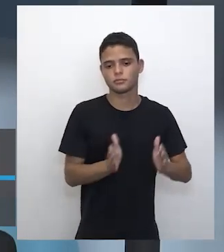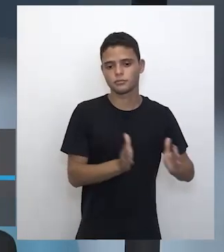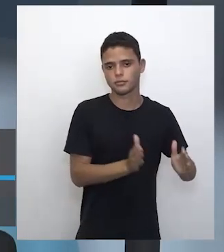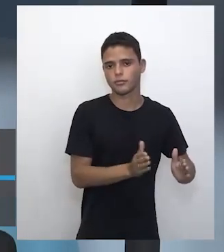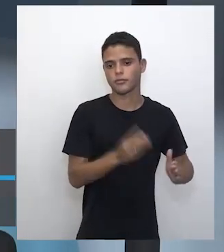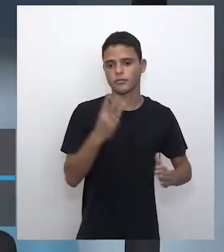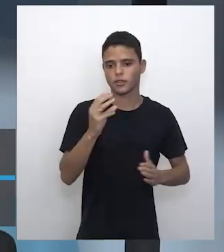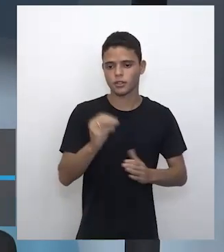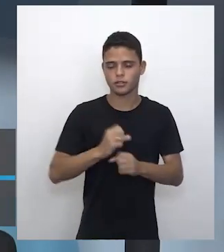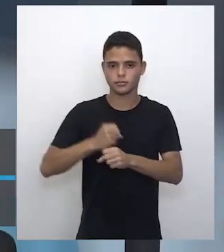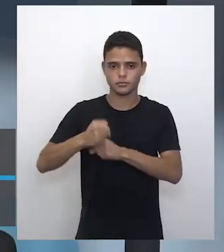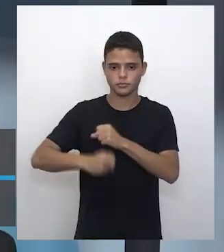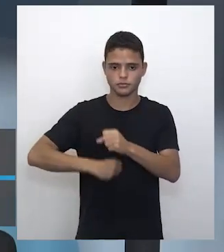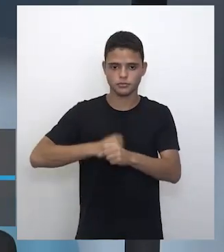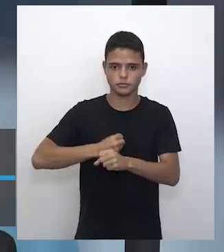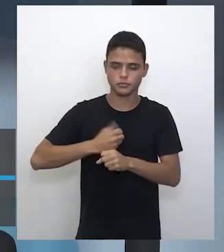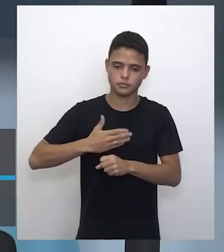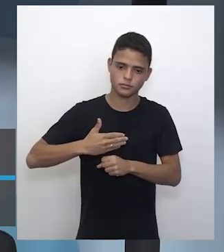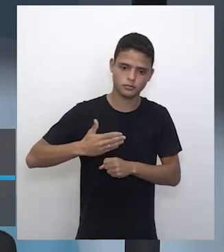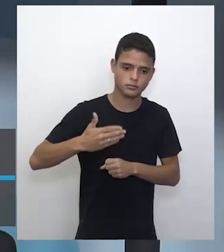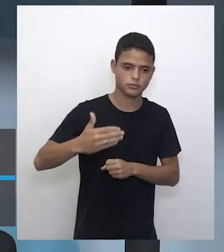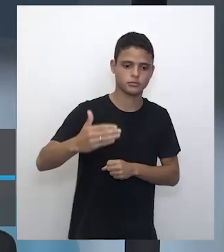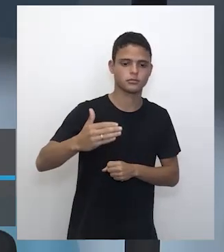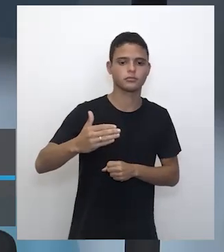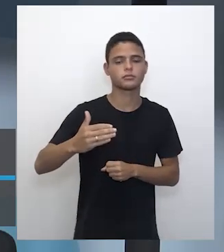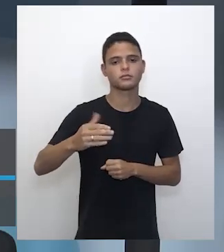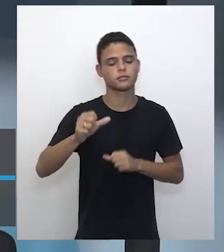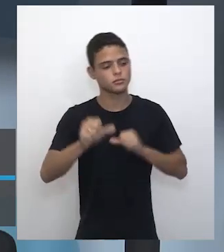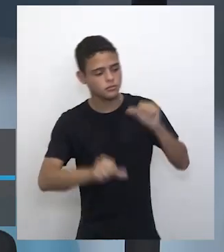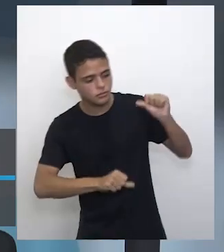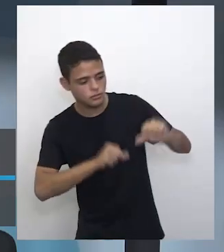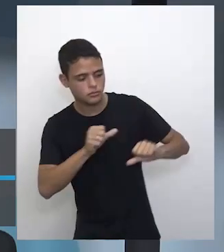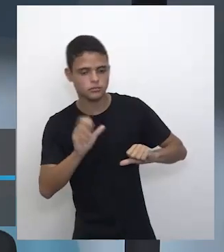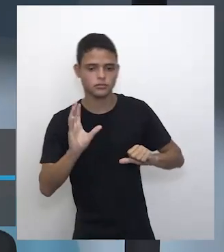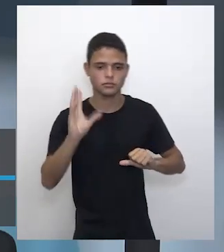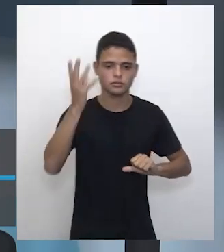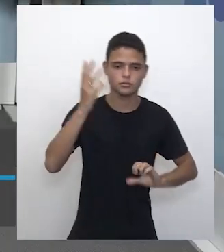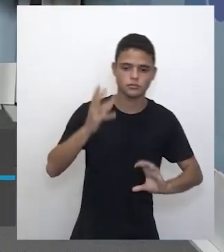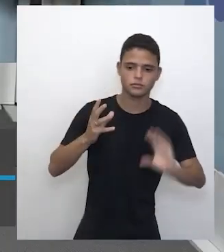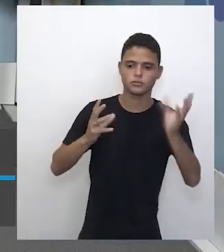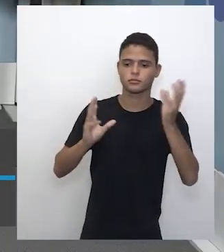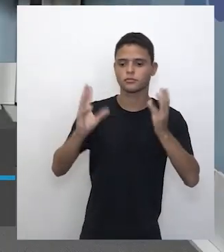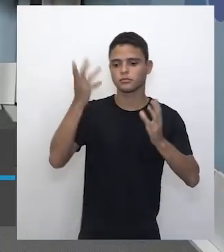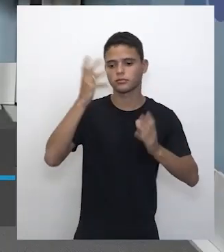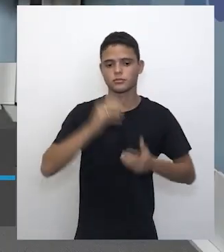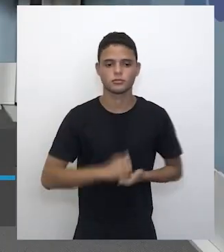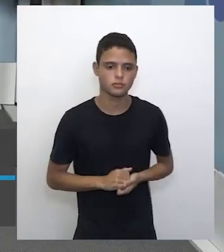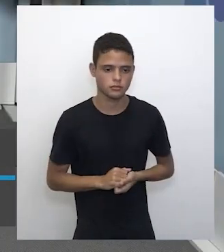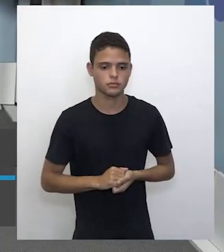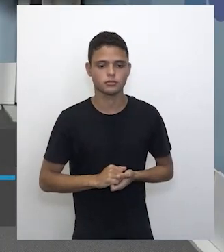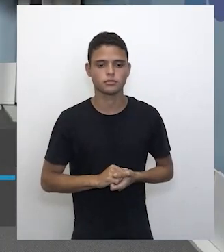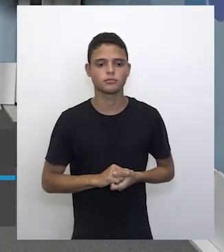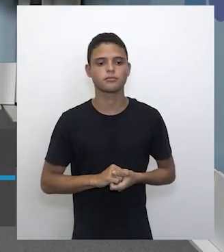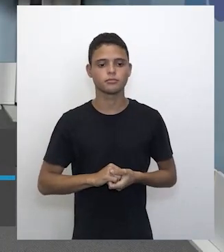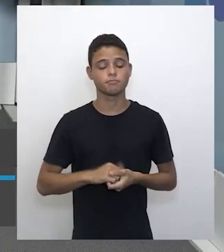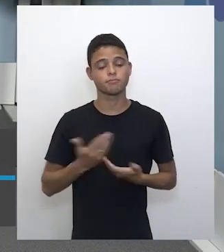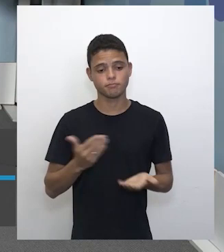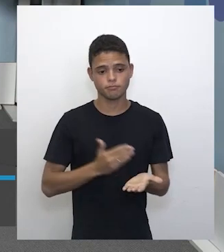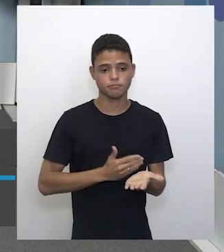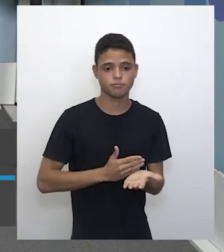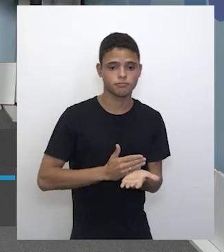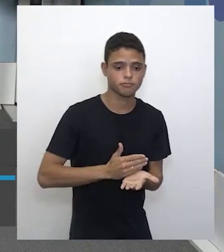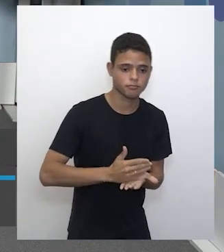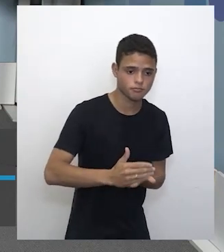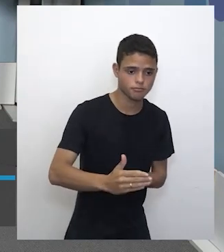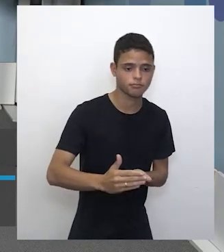as mudanças que foram acontecendo justamente para evitar fake news, essas coisas todas. Então tem esse dispositivo tal qual você disse no começo da aula, né, professora?